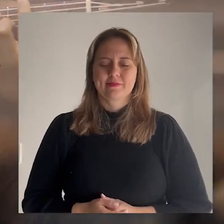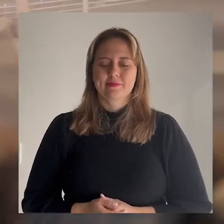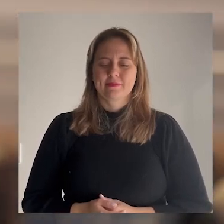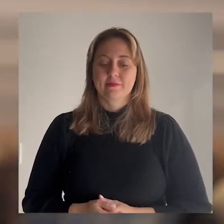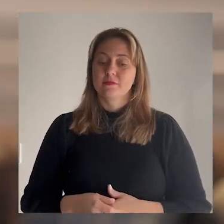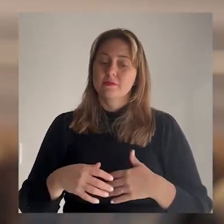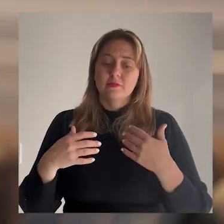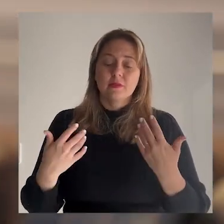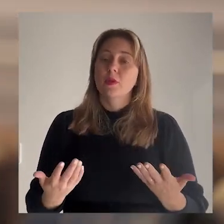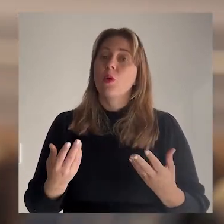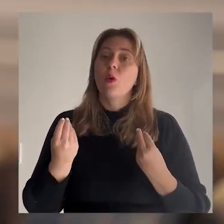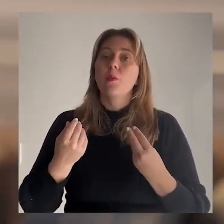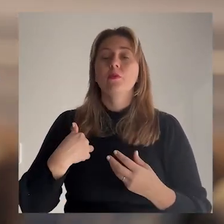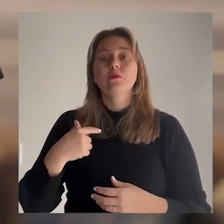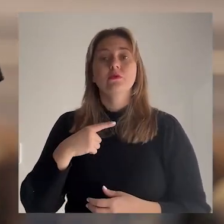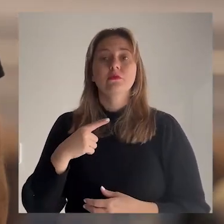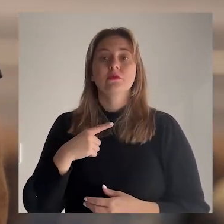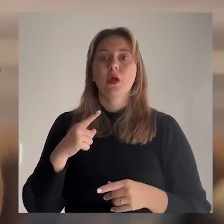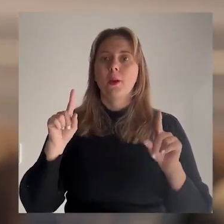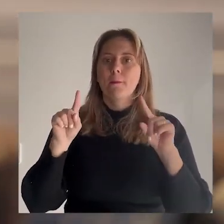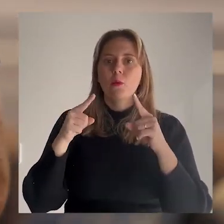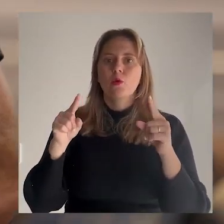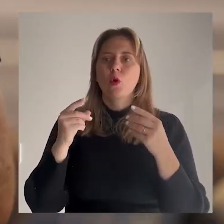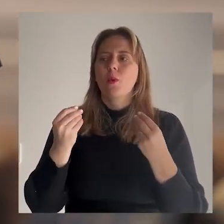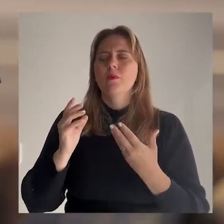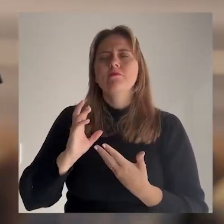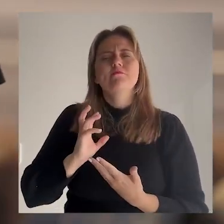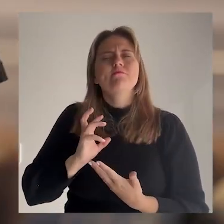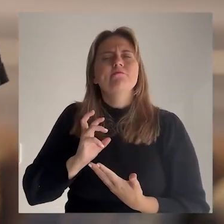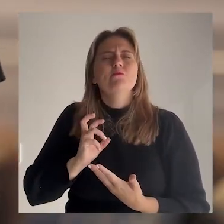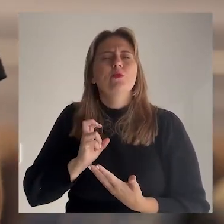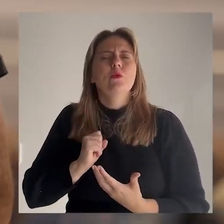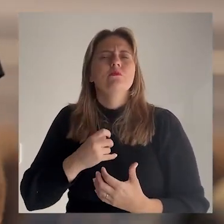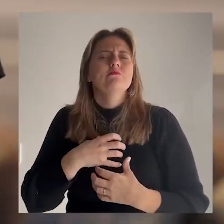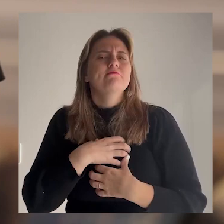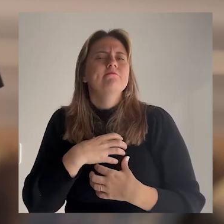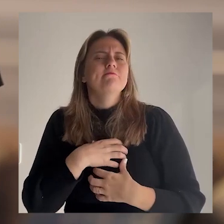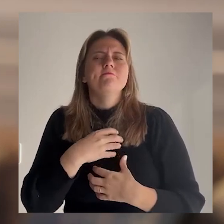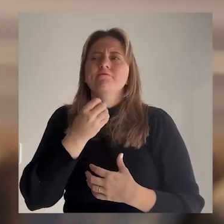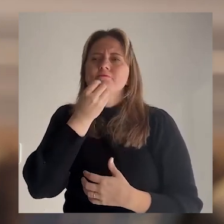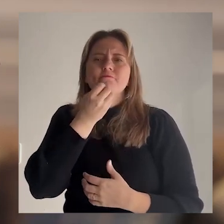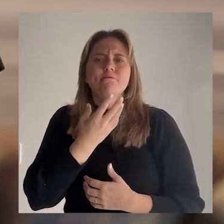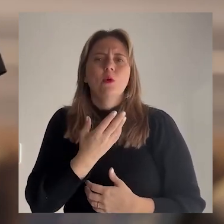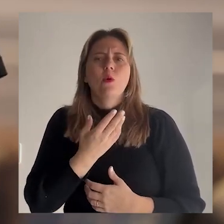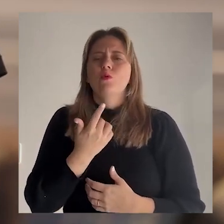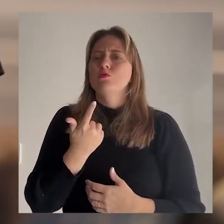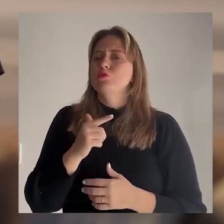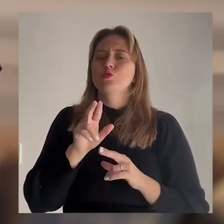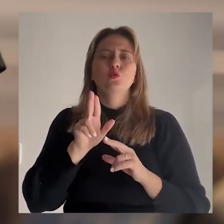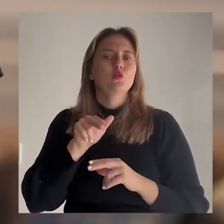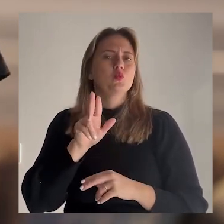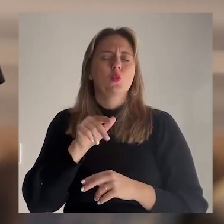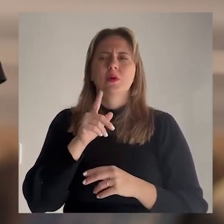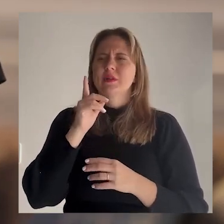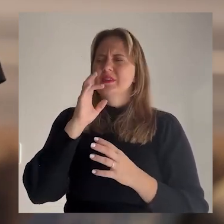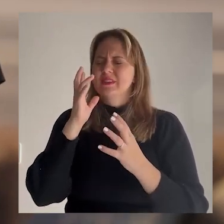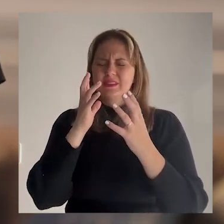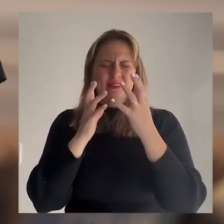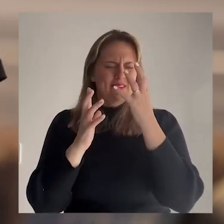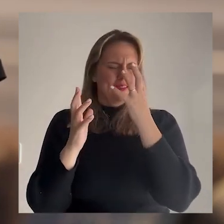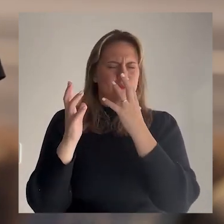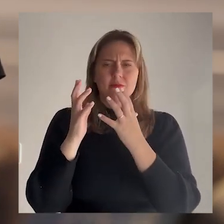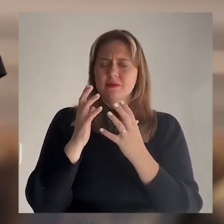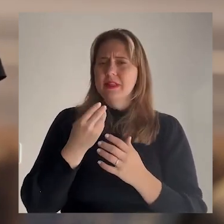Então, assim, como eu tenho a música sempre como com amor, com um sentimento bom, assim, eu não tive nunca nenhuma frustração